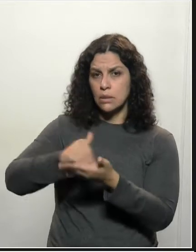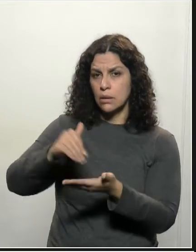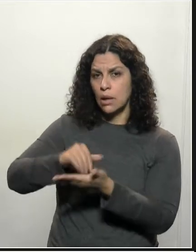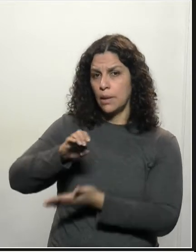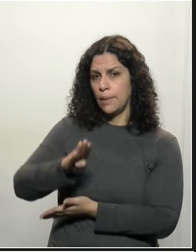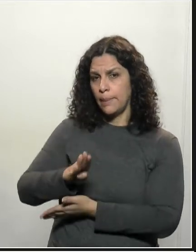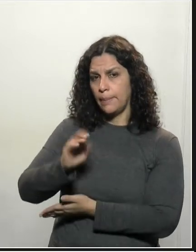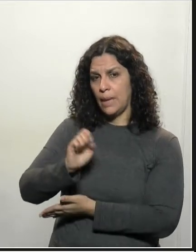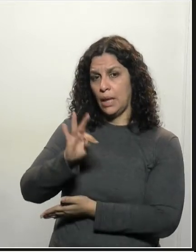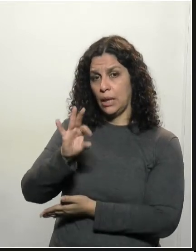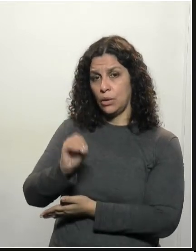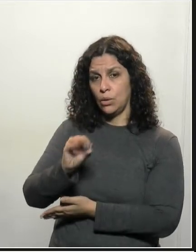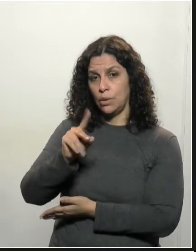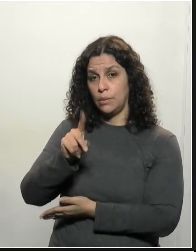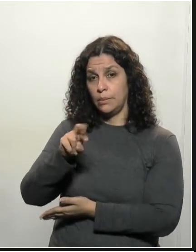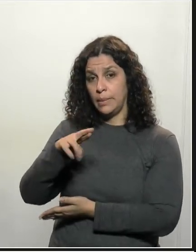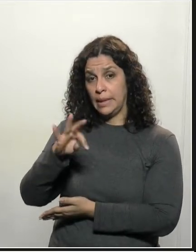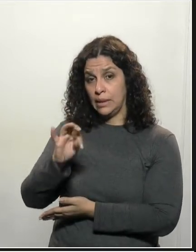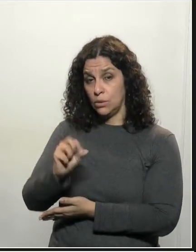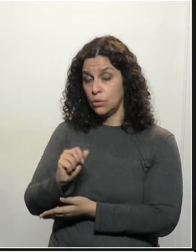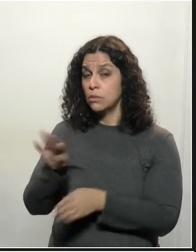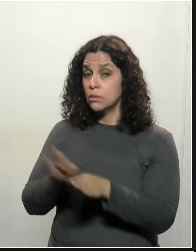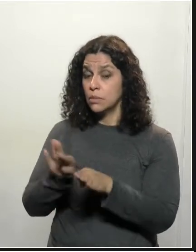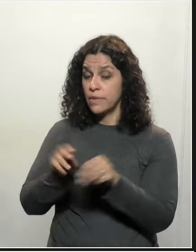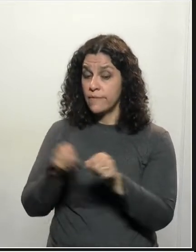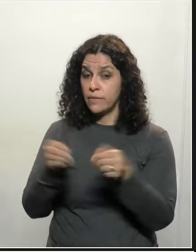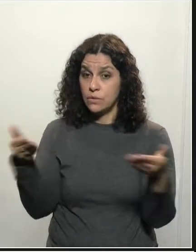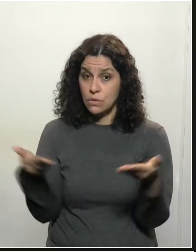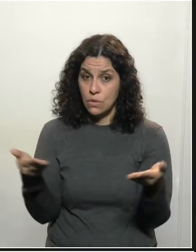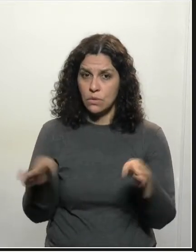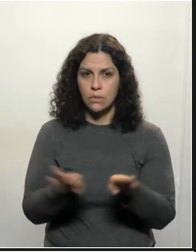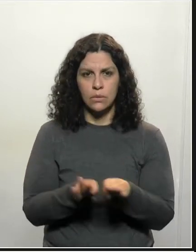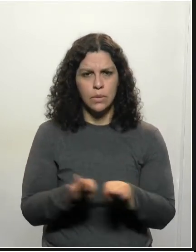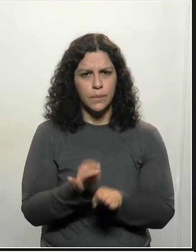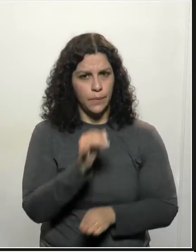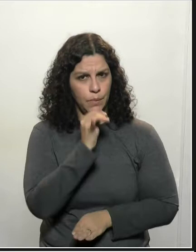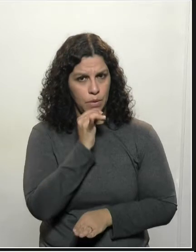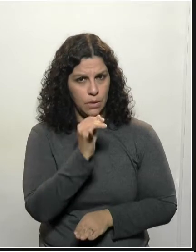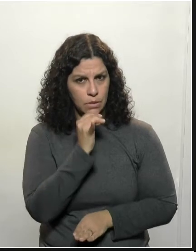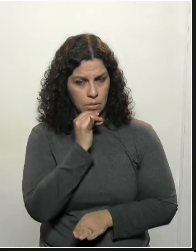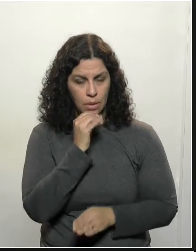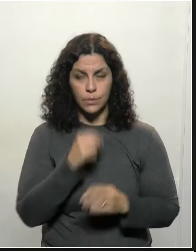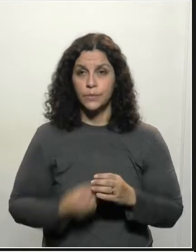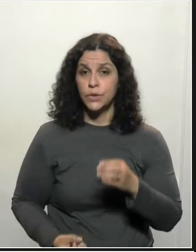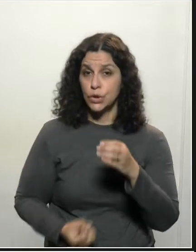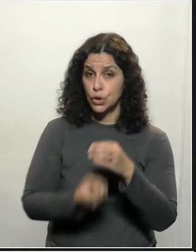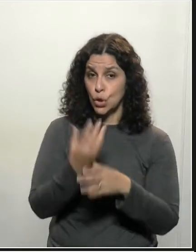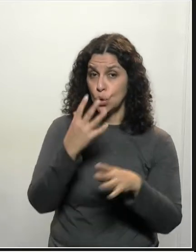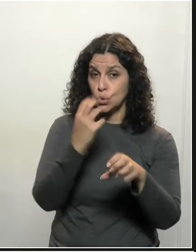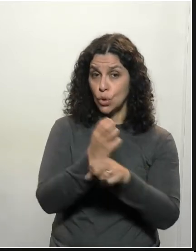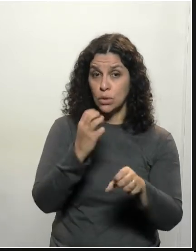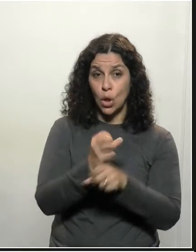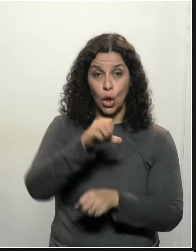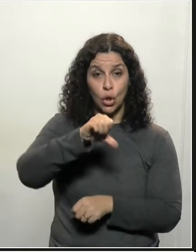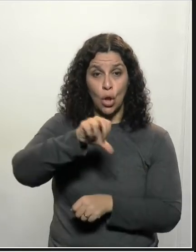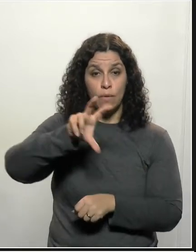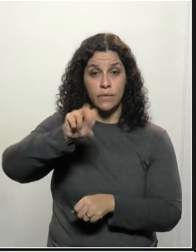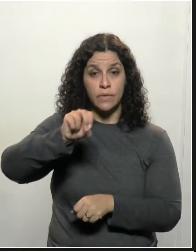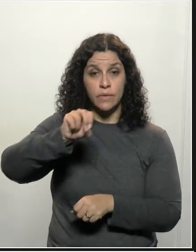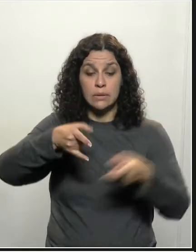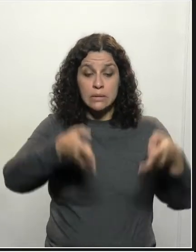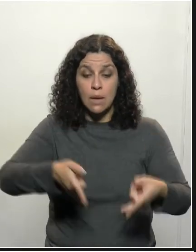Beto Preto, já tem articulado e viabilizado, por exemplo, implantação de mais de 900 leitos de UTI